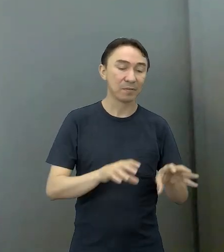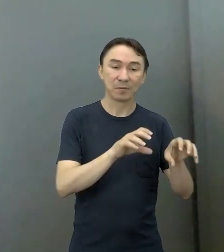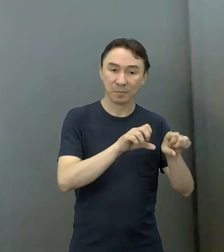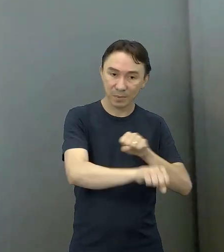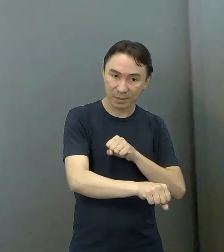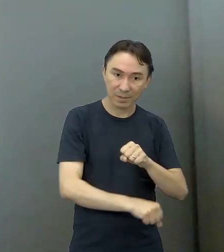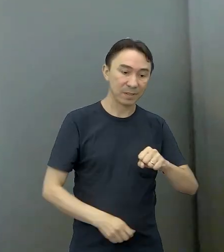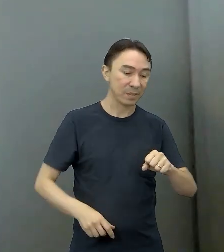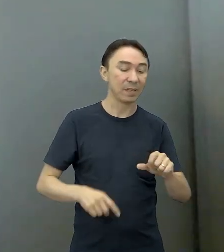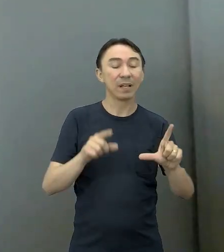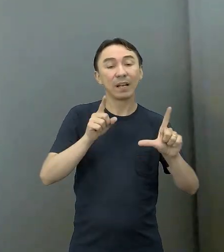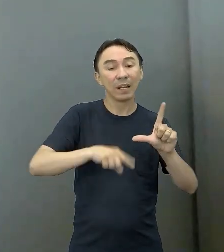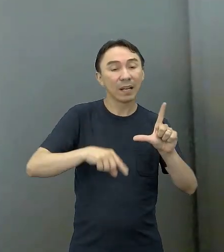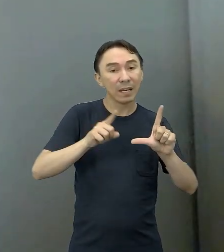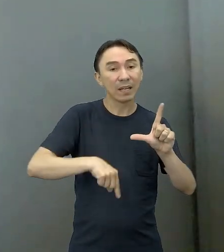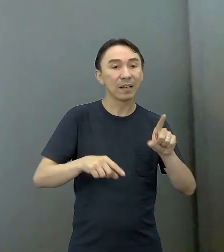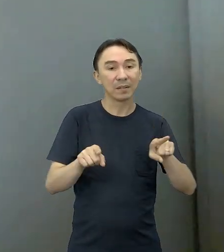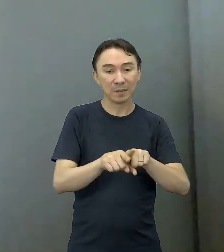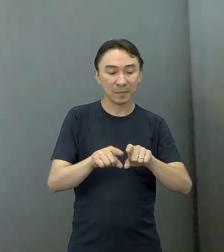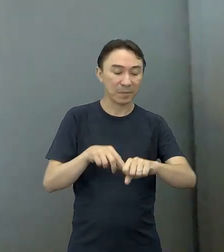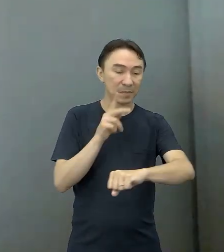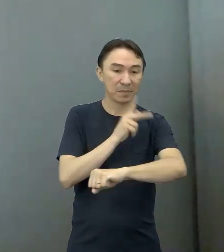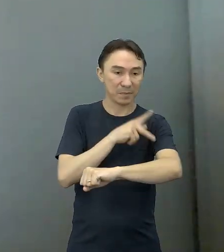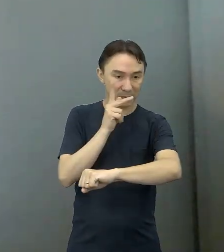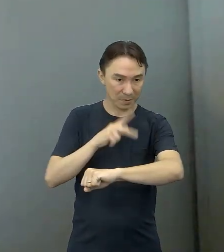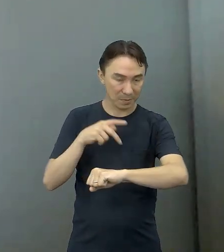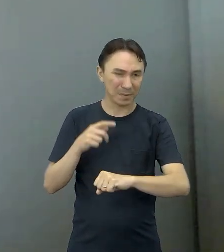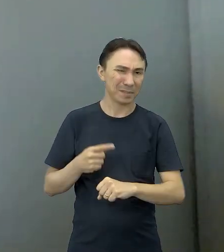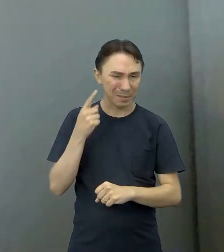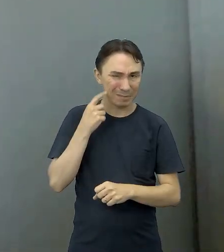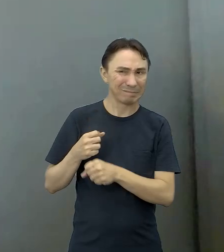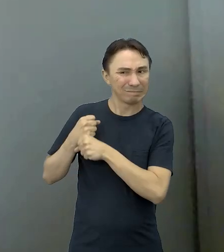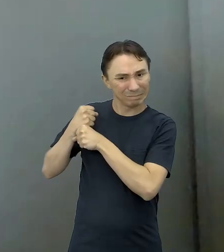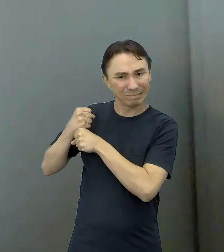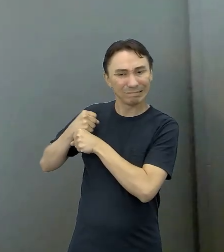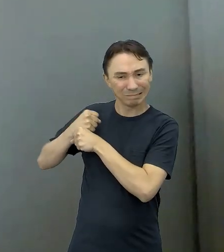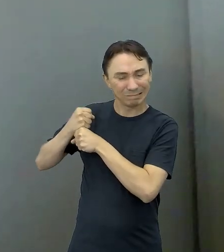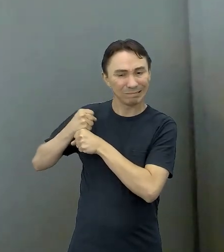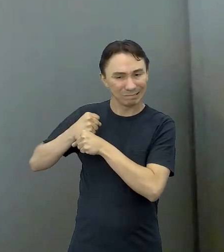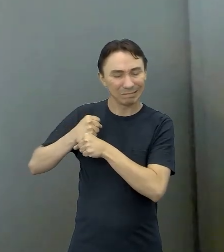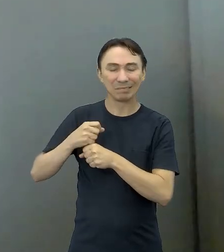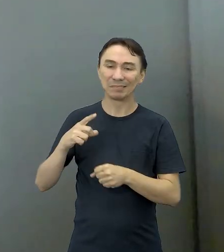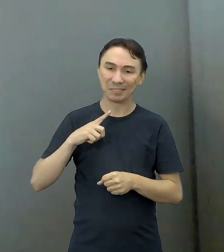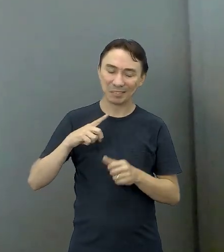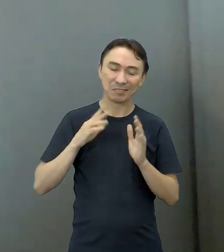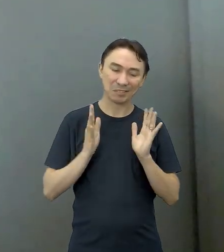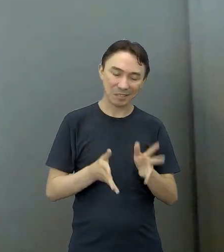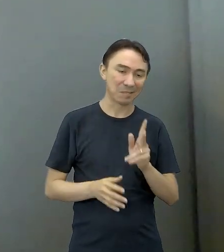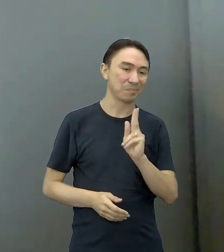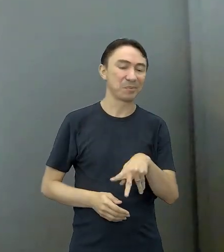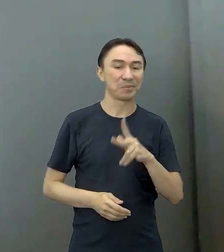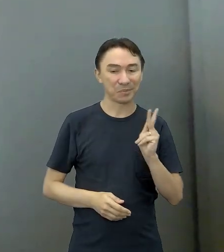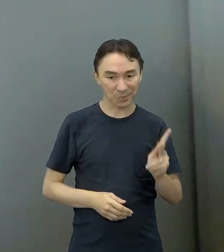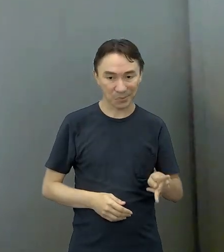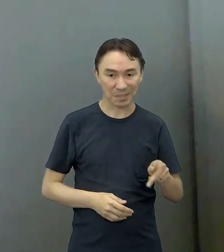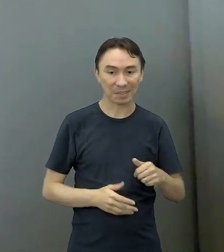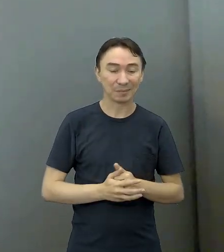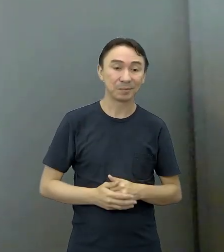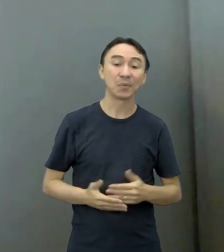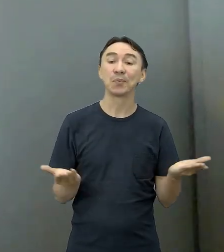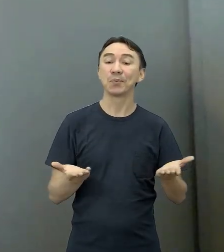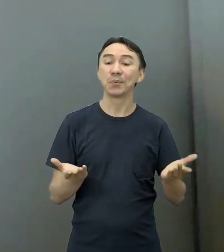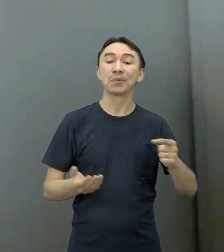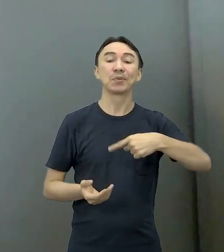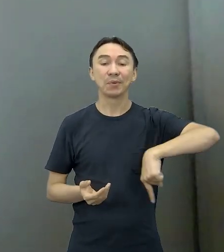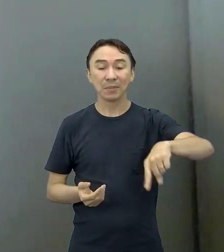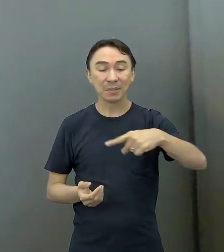como vocês, atuo na área de formação há um bom tempo, tá bom? Então, vamos falar aqui hoje sobre a nossa formação de